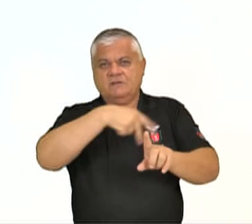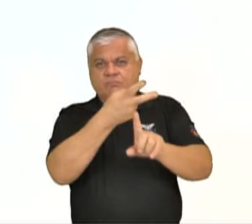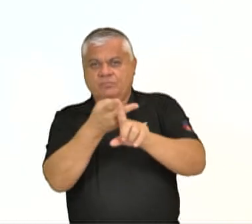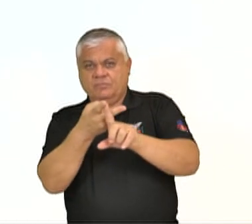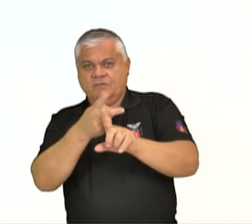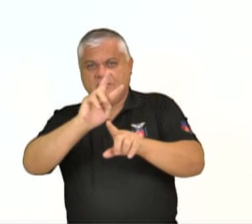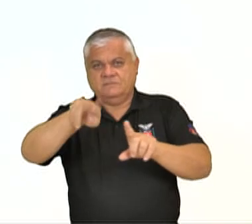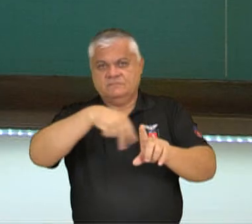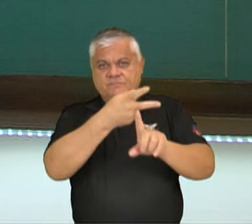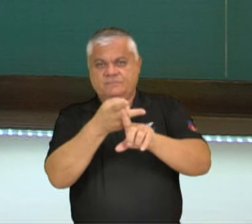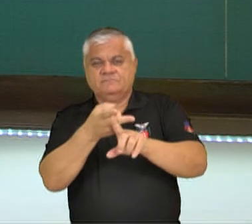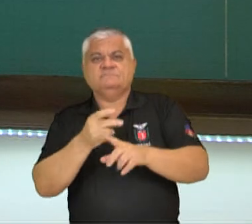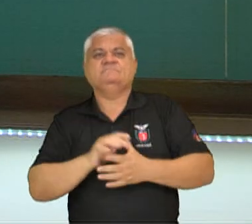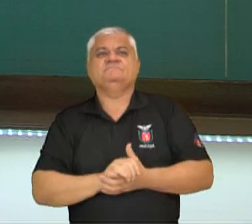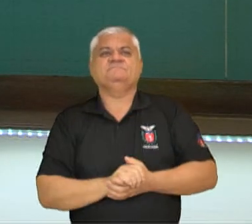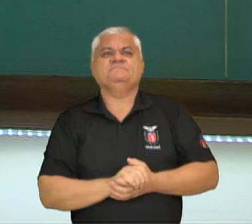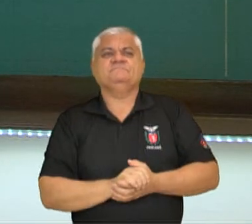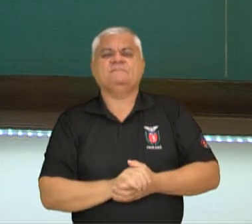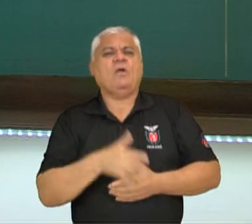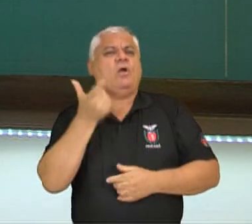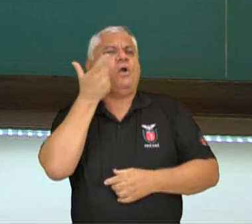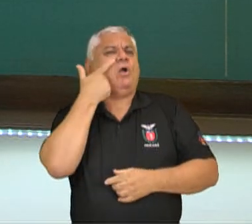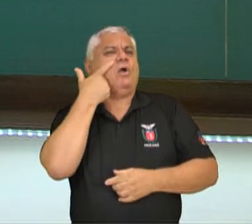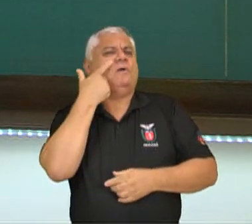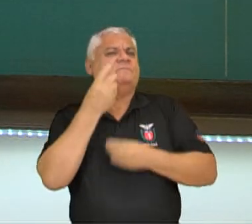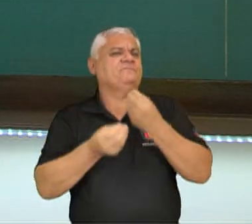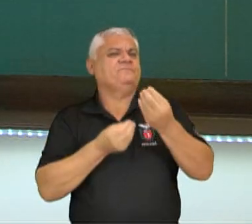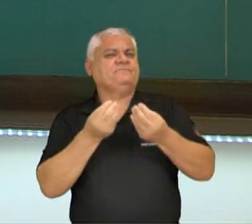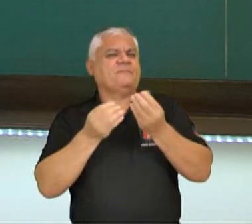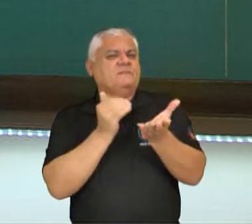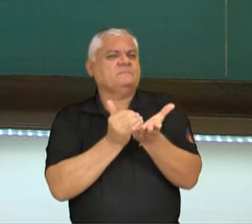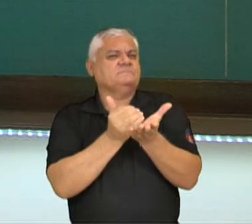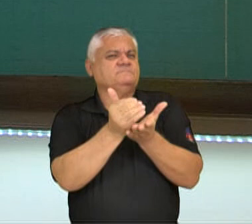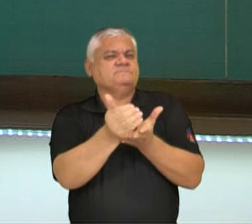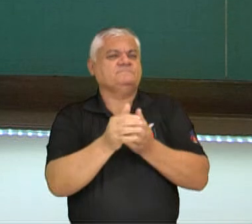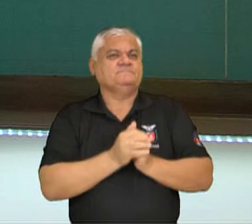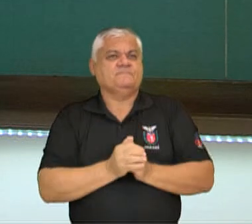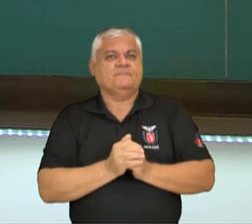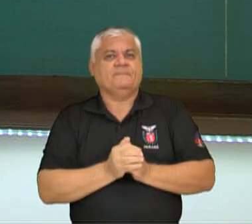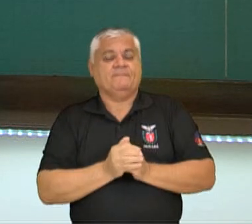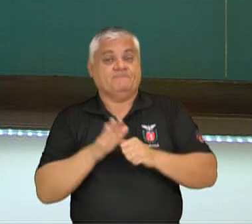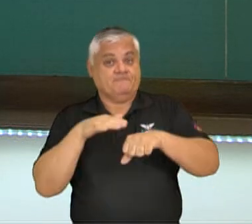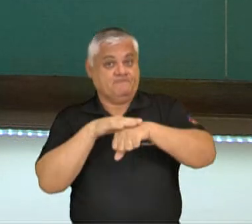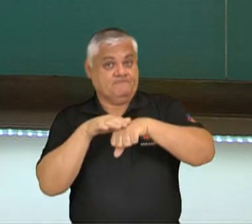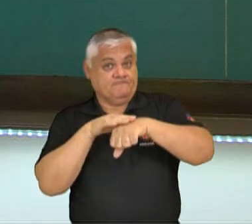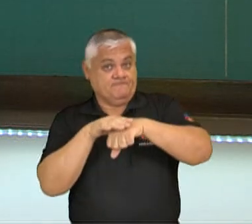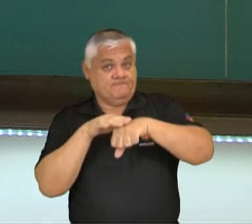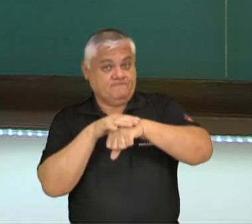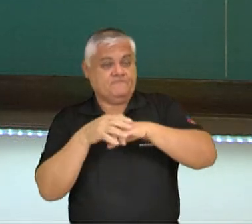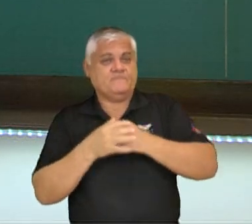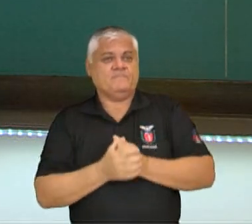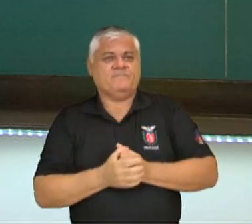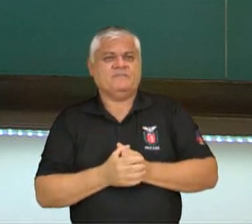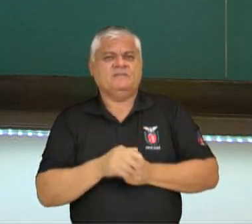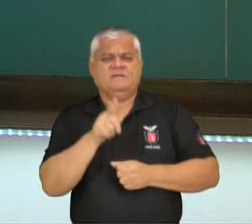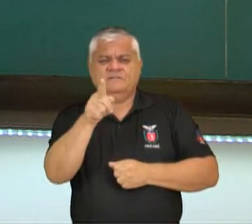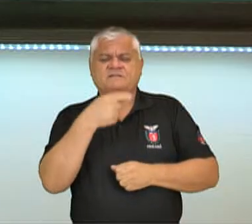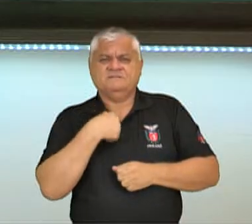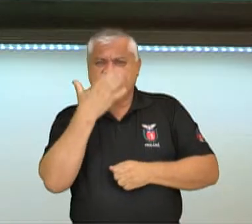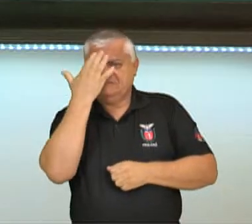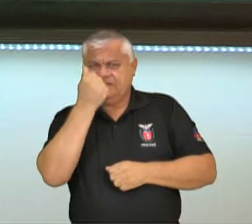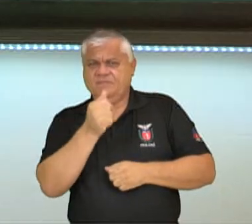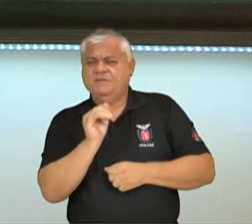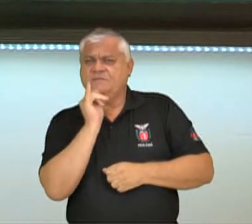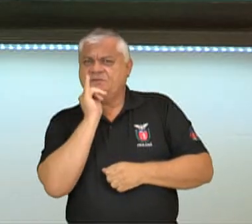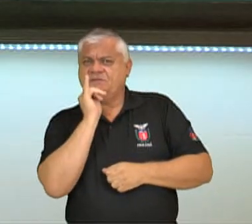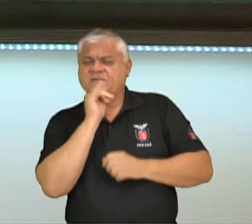capoeira, me desculpe. Então, olha só, vamos começar para o nosso início de conversa. Você sabe